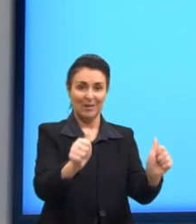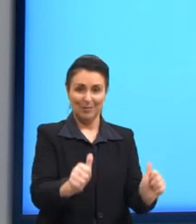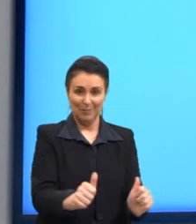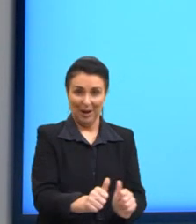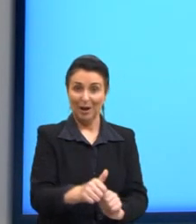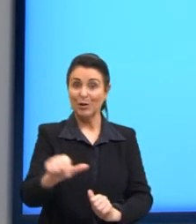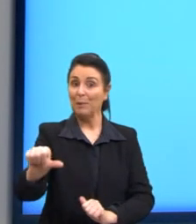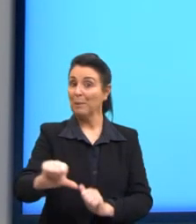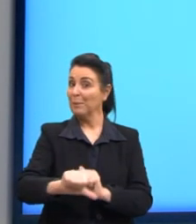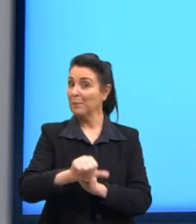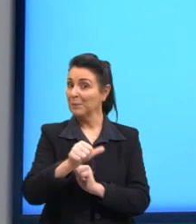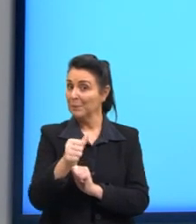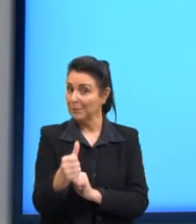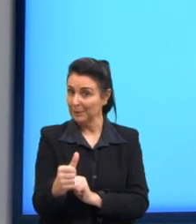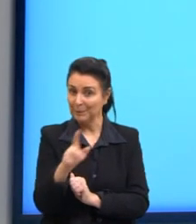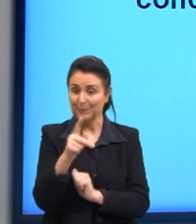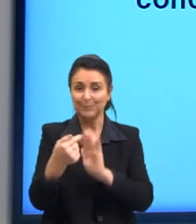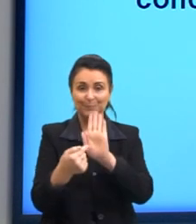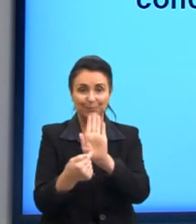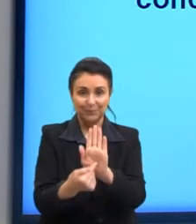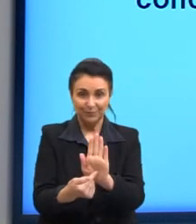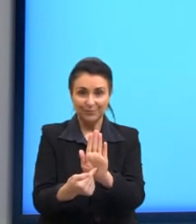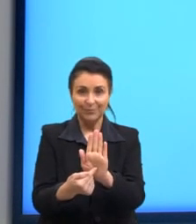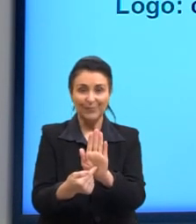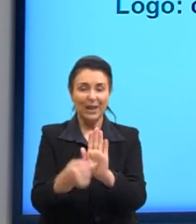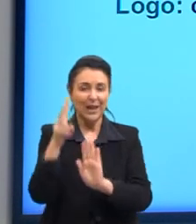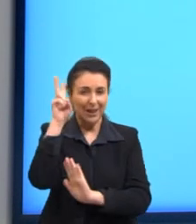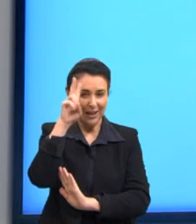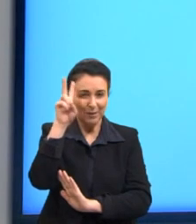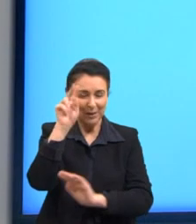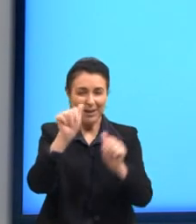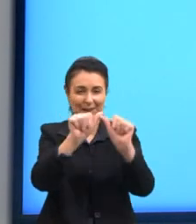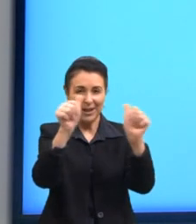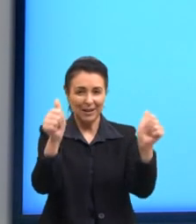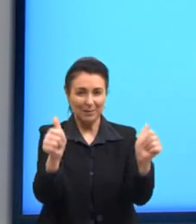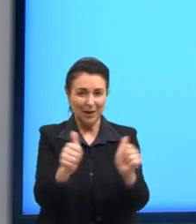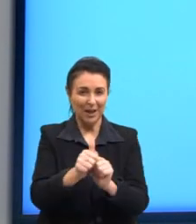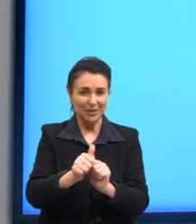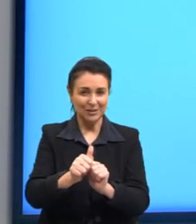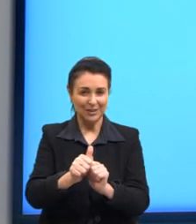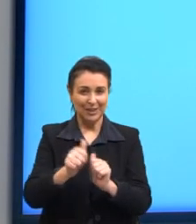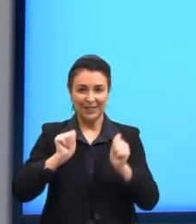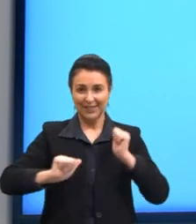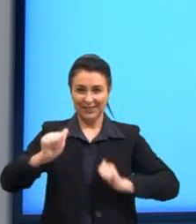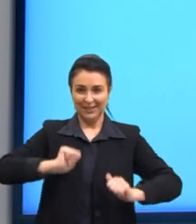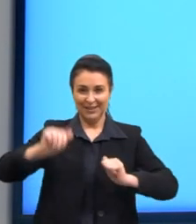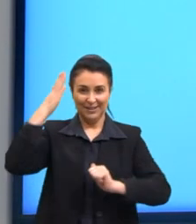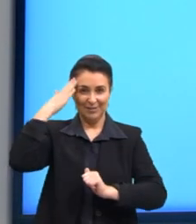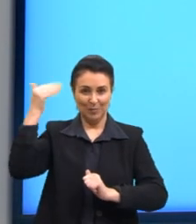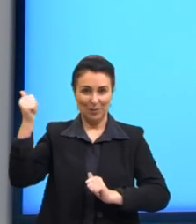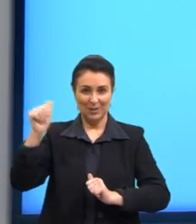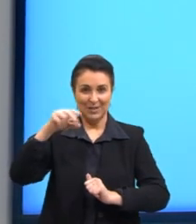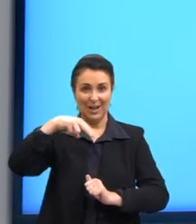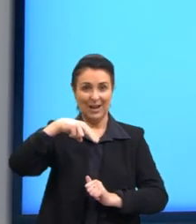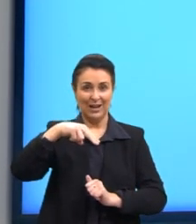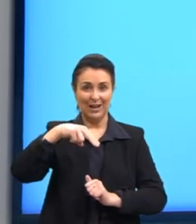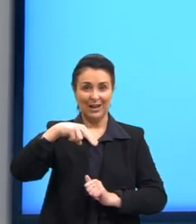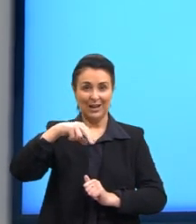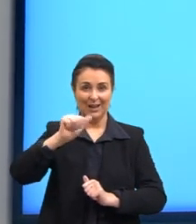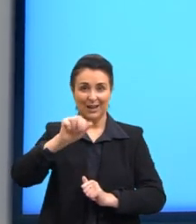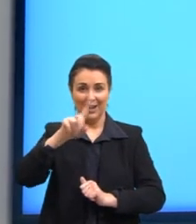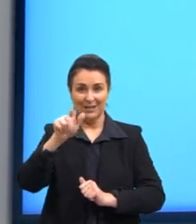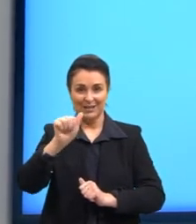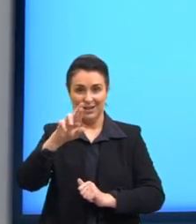que eu passei nos slides aquele meme da Nazaré e é esse aqui e